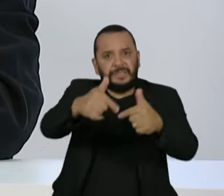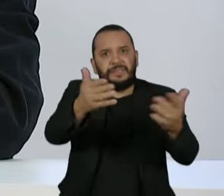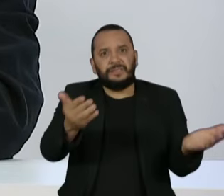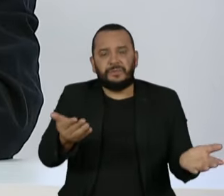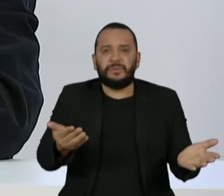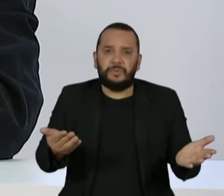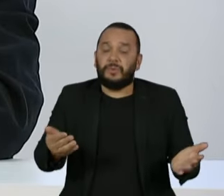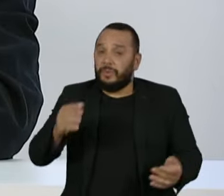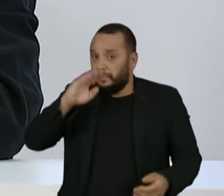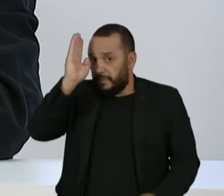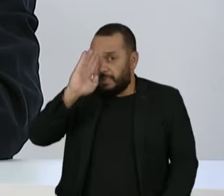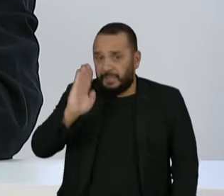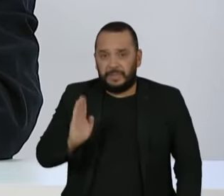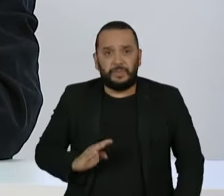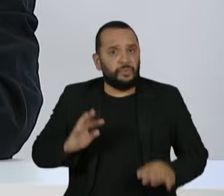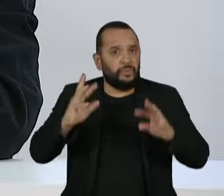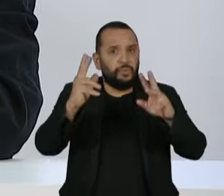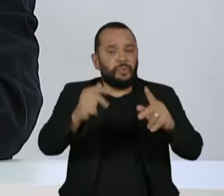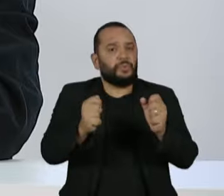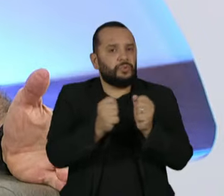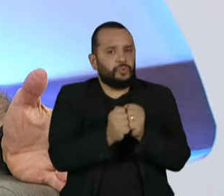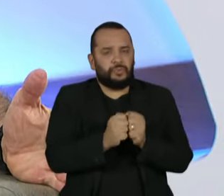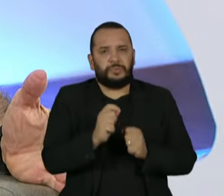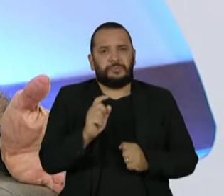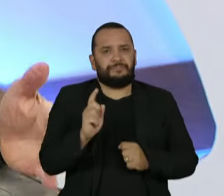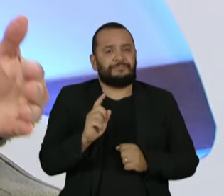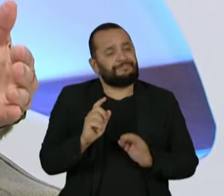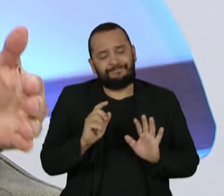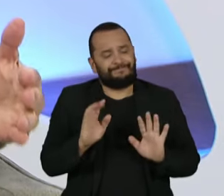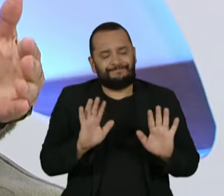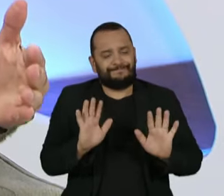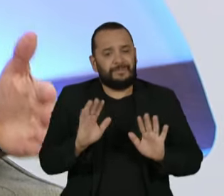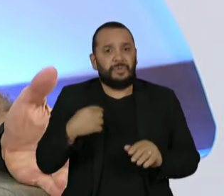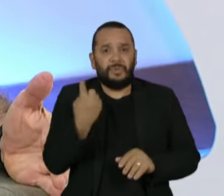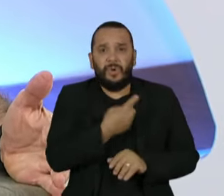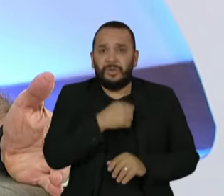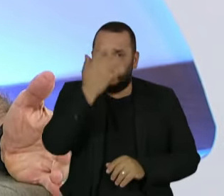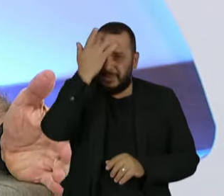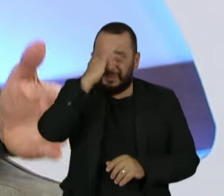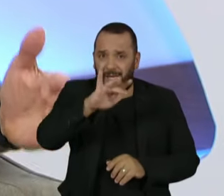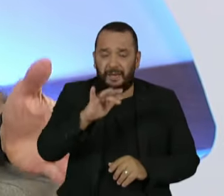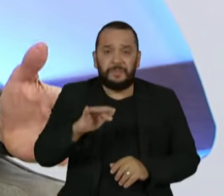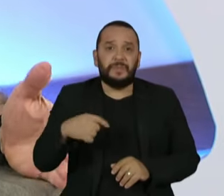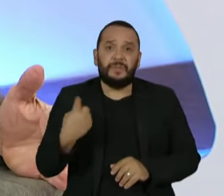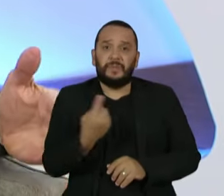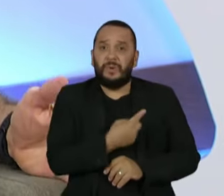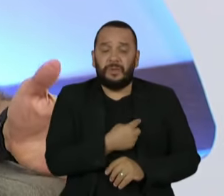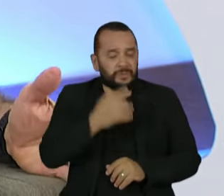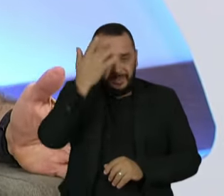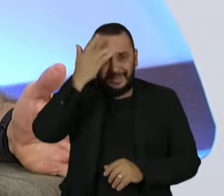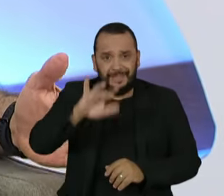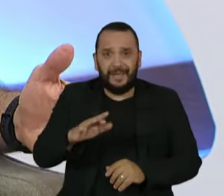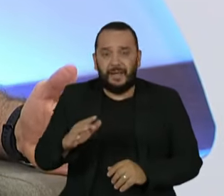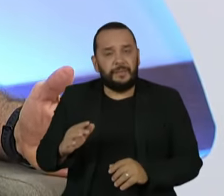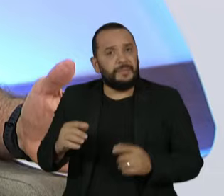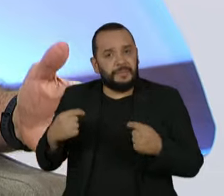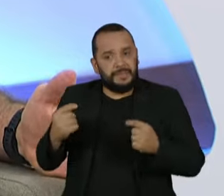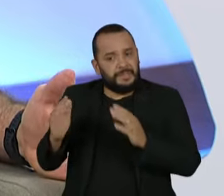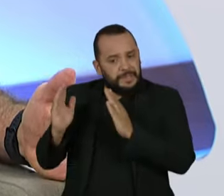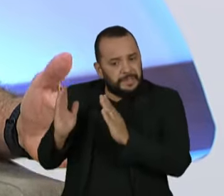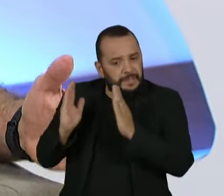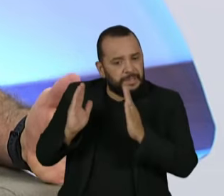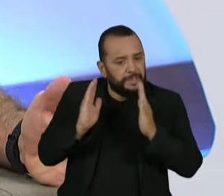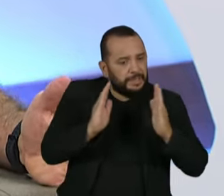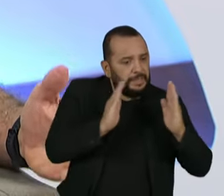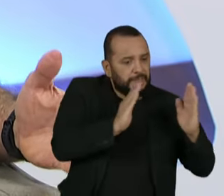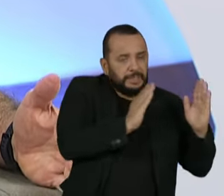escala fazendo o Brasil todinho fazer de uma vez a gente não sabe fazer isso eu acho que hoje ninguém sabe ninguém sabe no mundo inteiro como